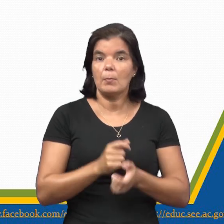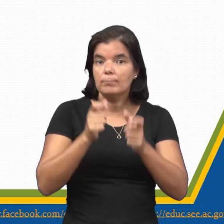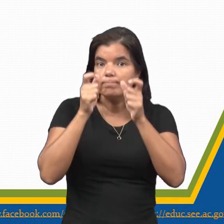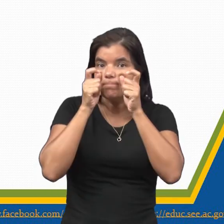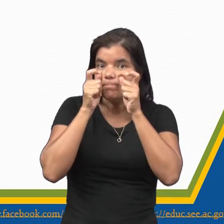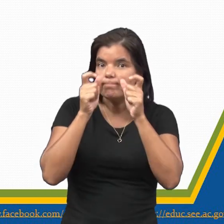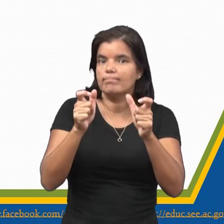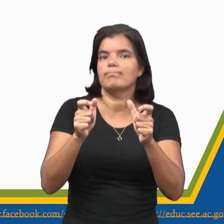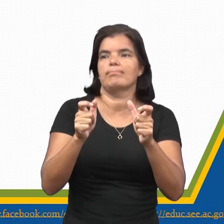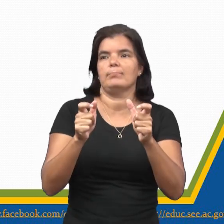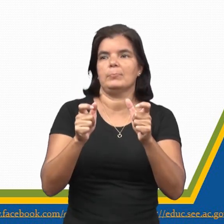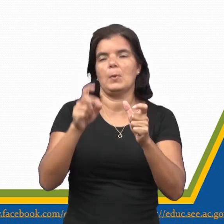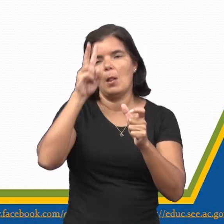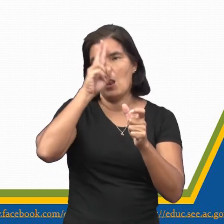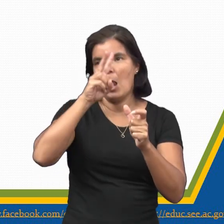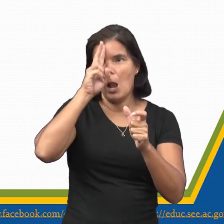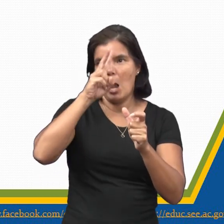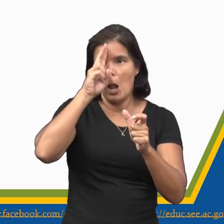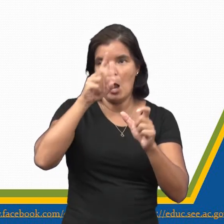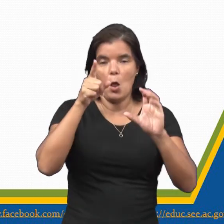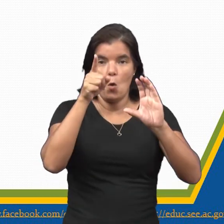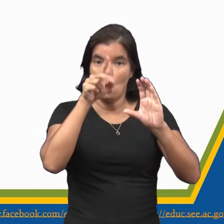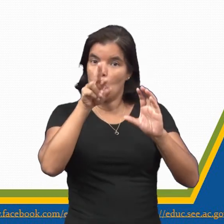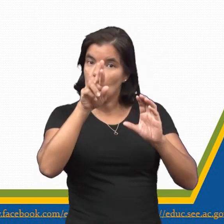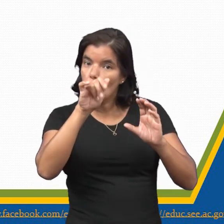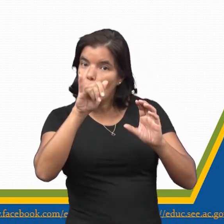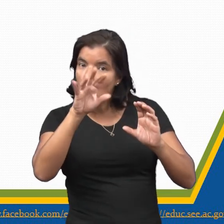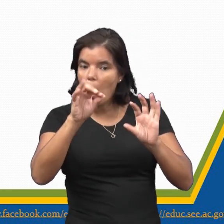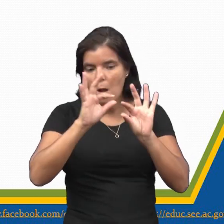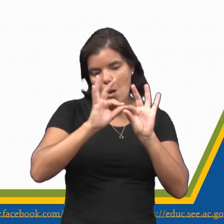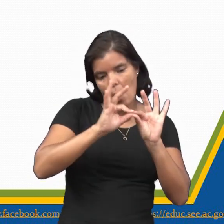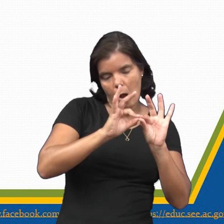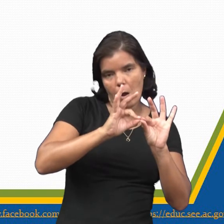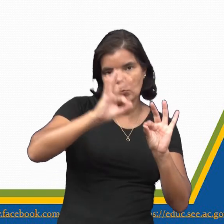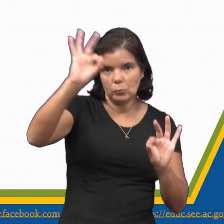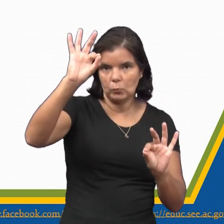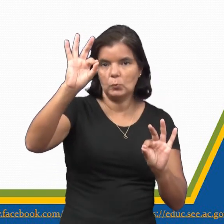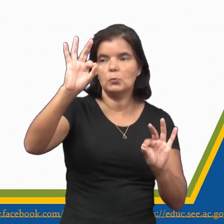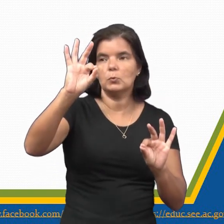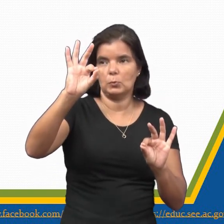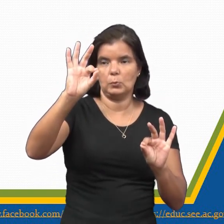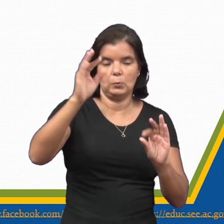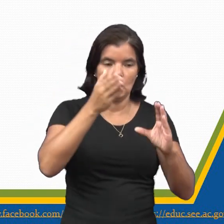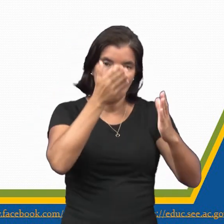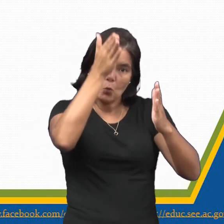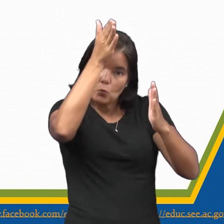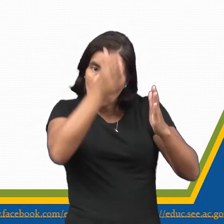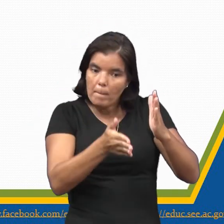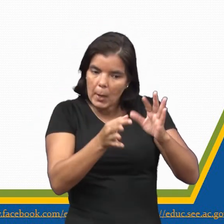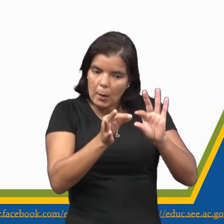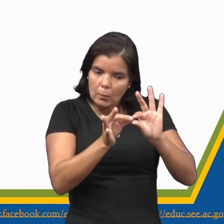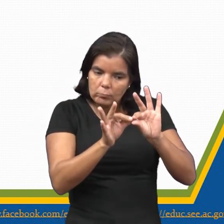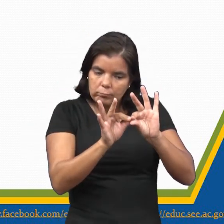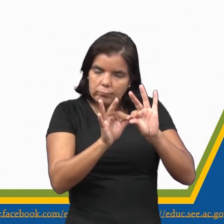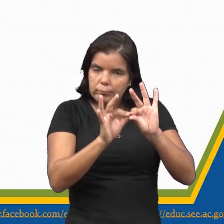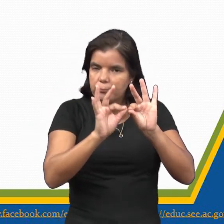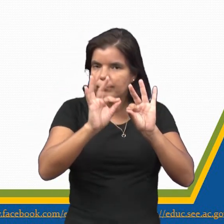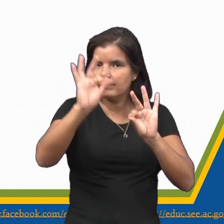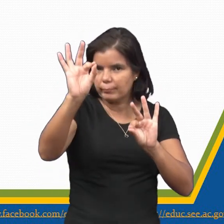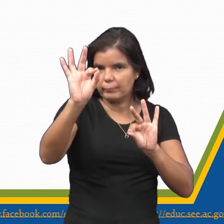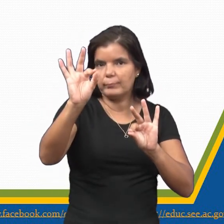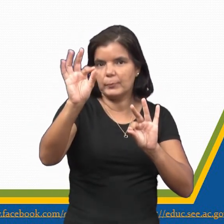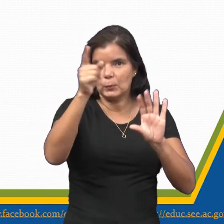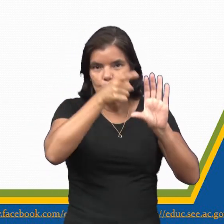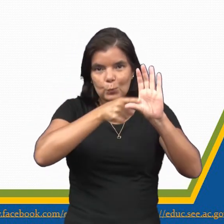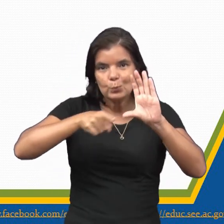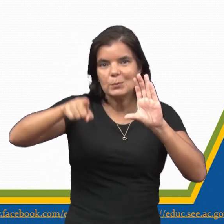Fique atento, né? Lembre-se que o raio corresponde à distância entre o centro e a extremidade